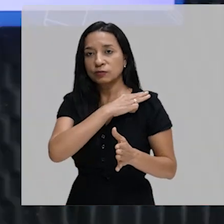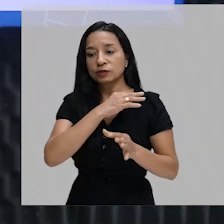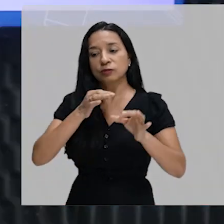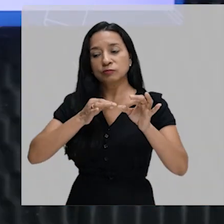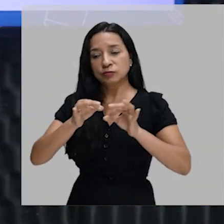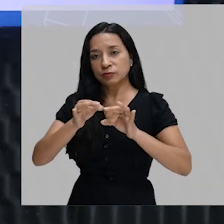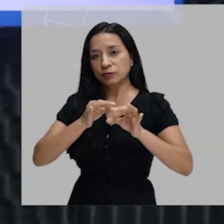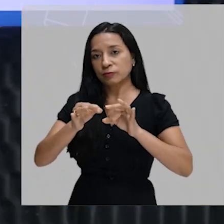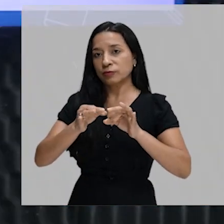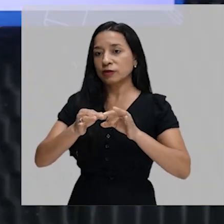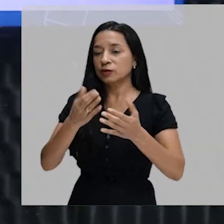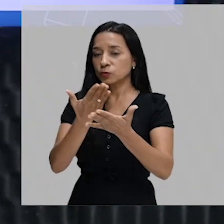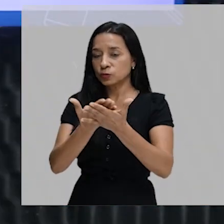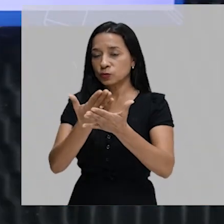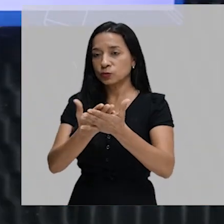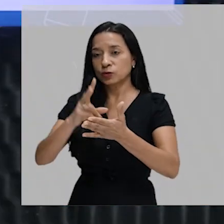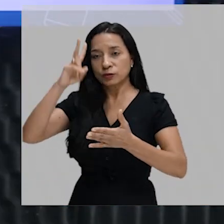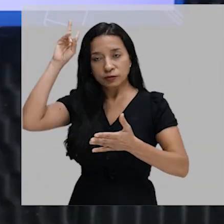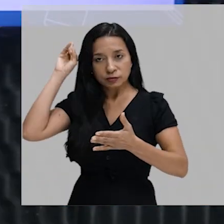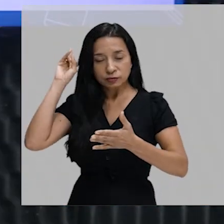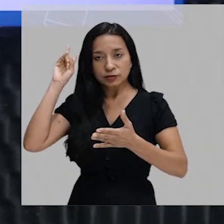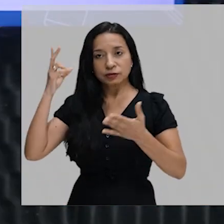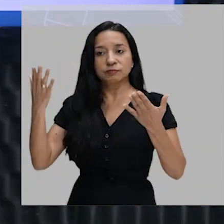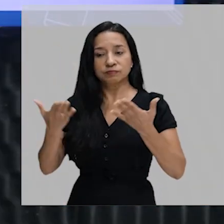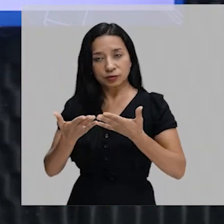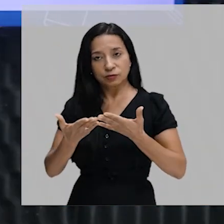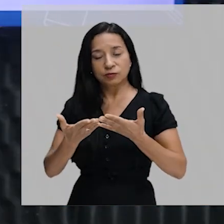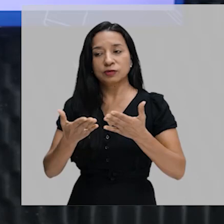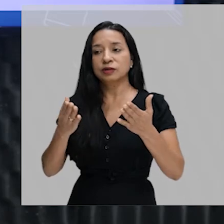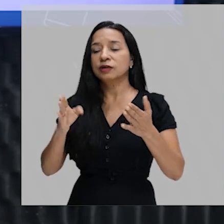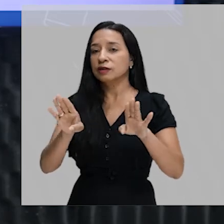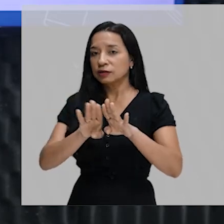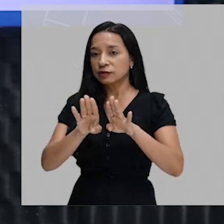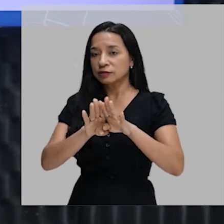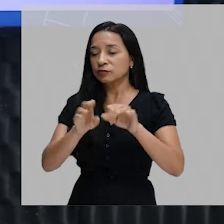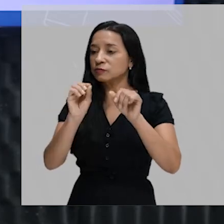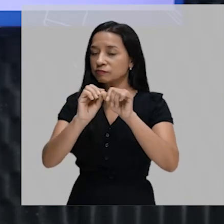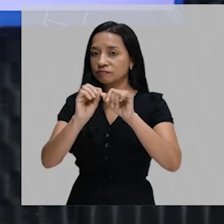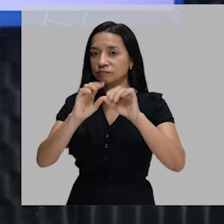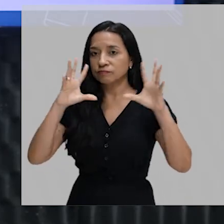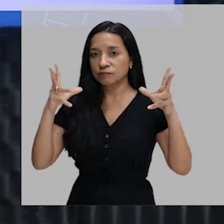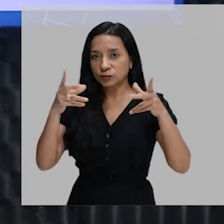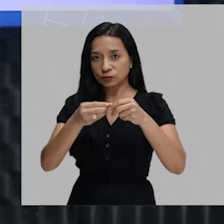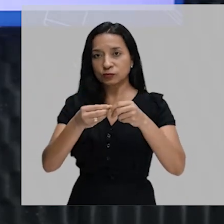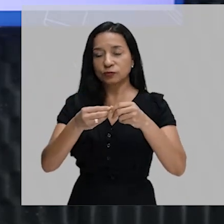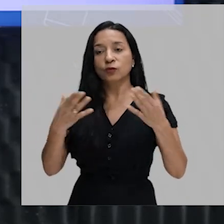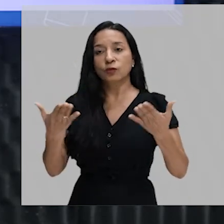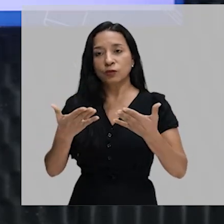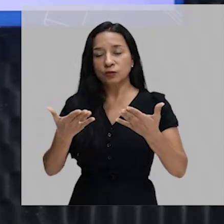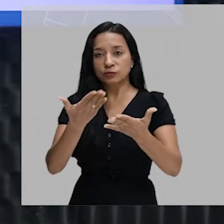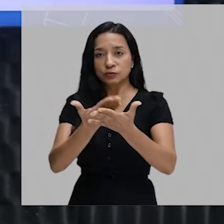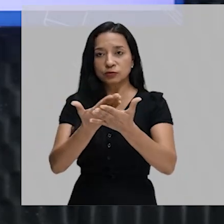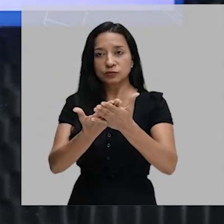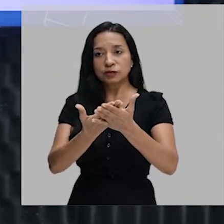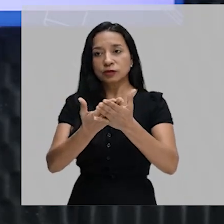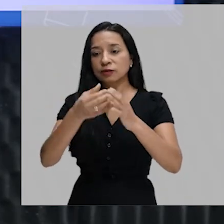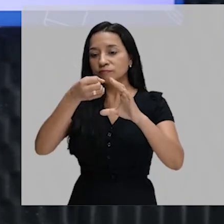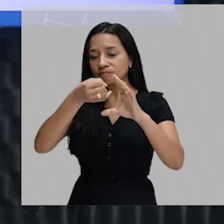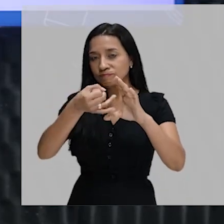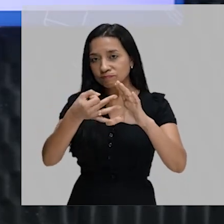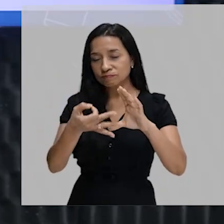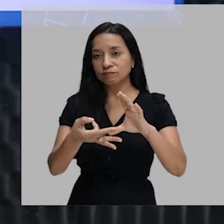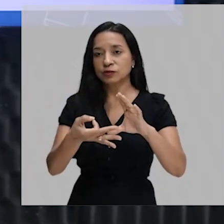para o vestibular, então prepare-se também para fazer resumos. E aí nós vamos falar do resumo,